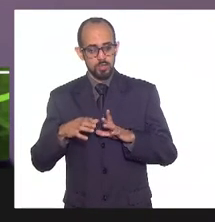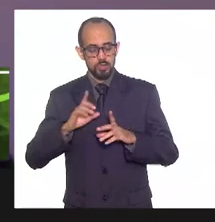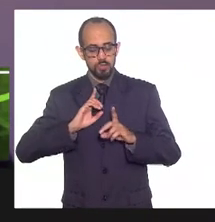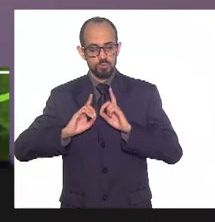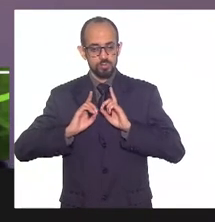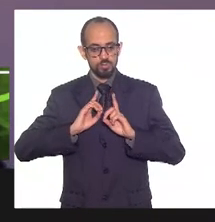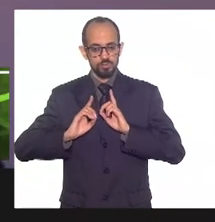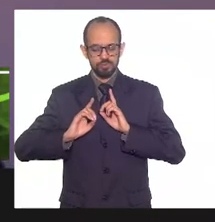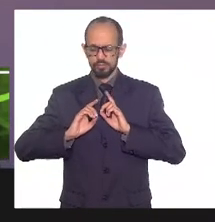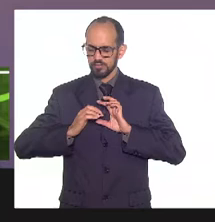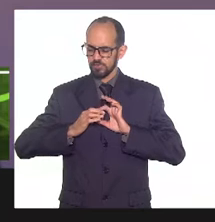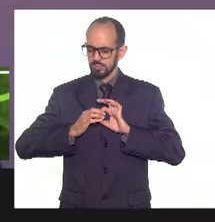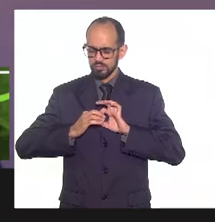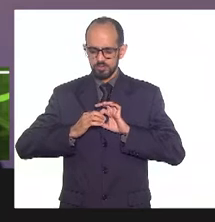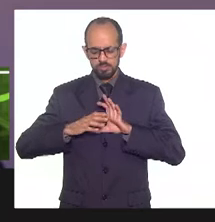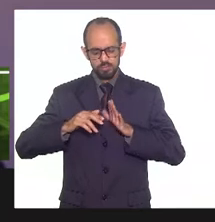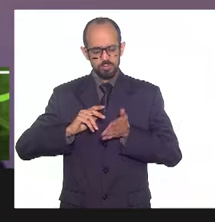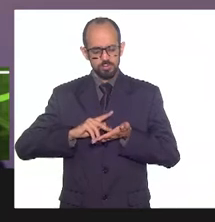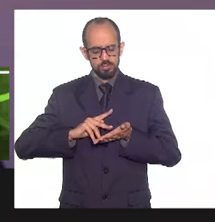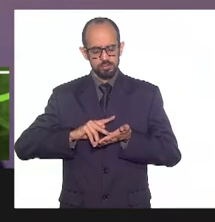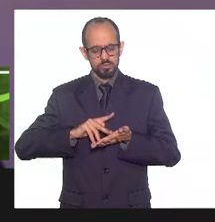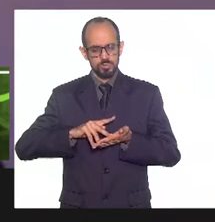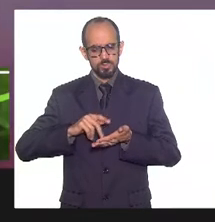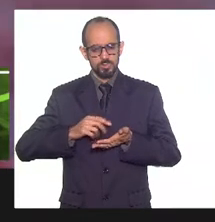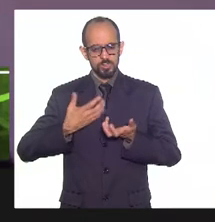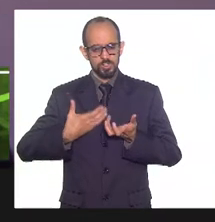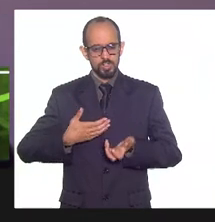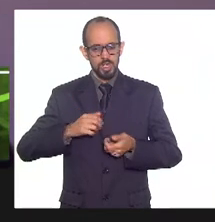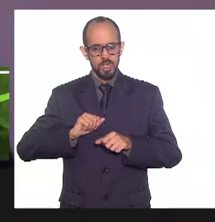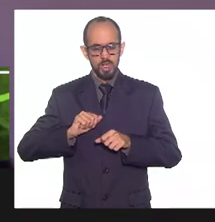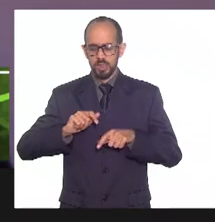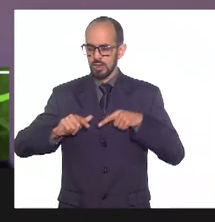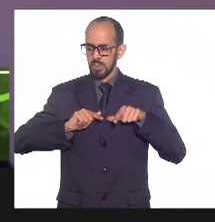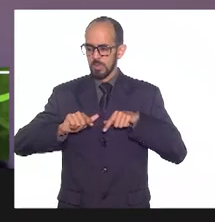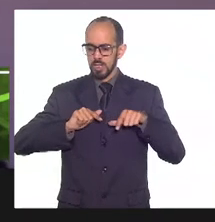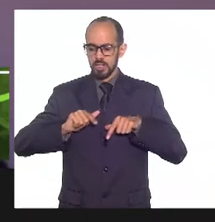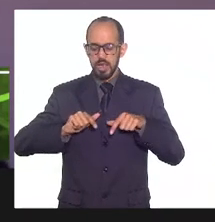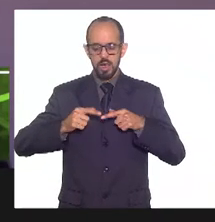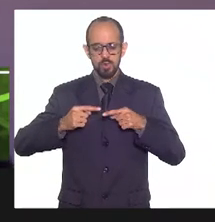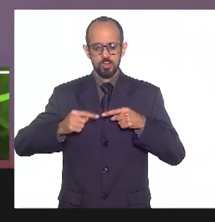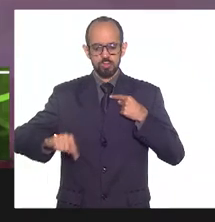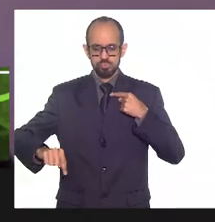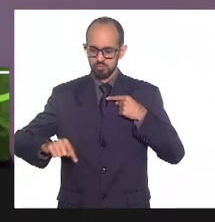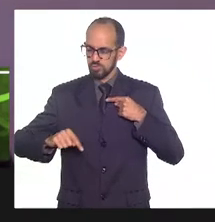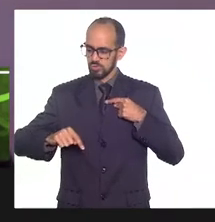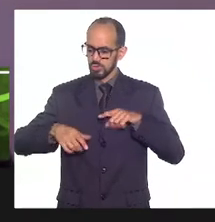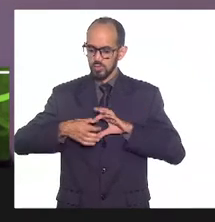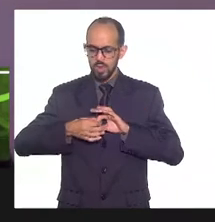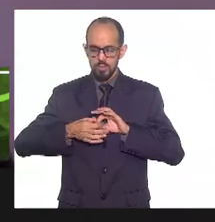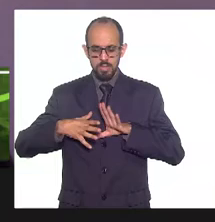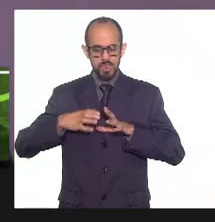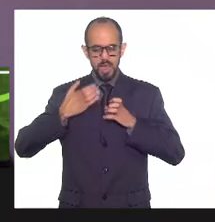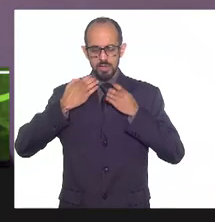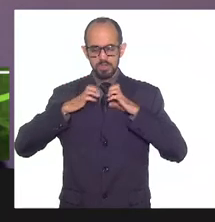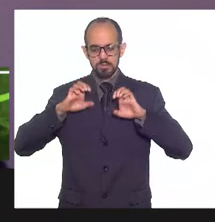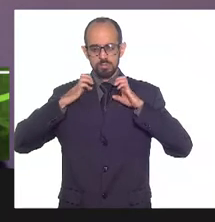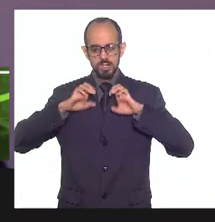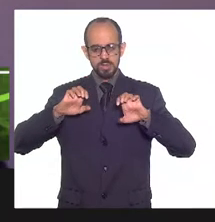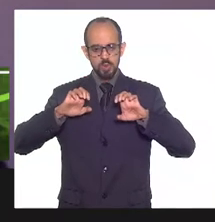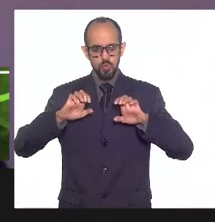dialógico uma escola que quer trabalhar com o contraditório e com a liberdade de expressão